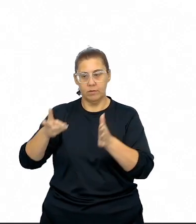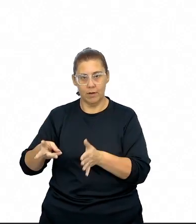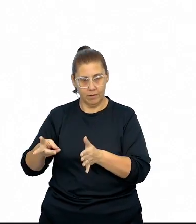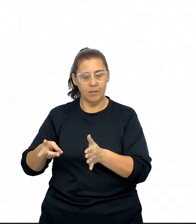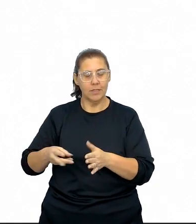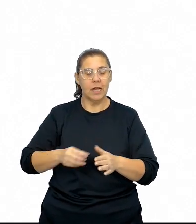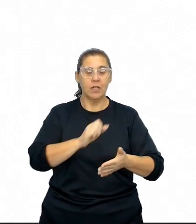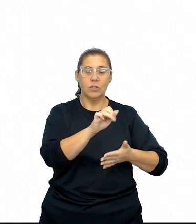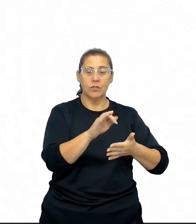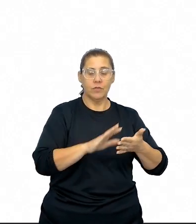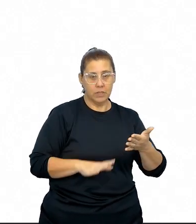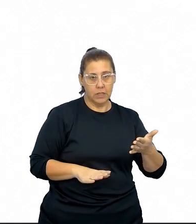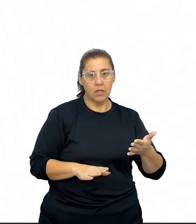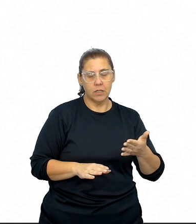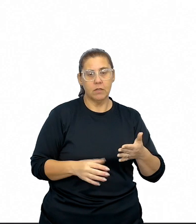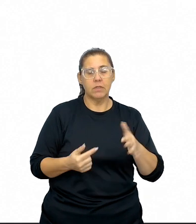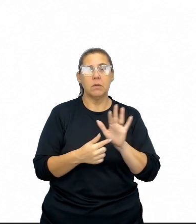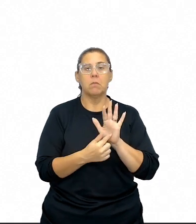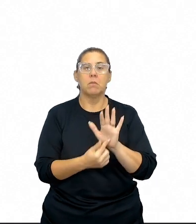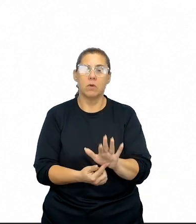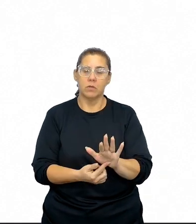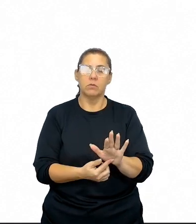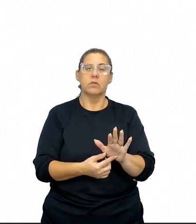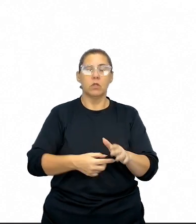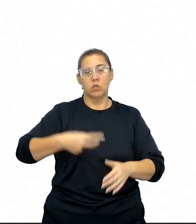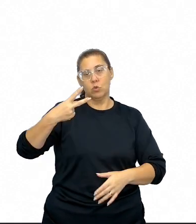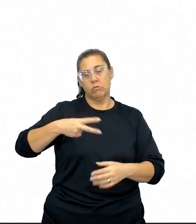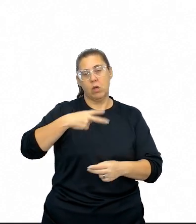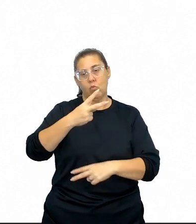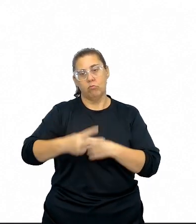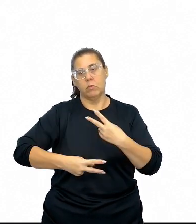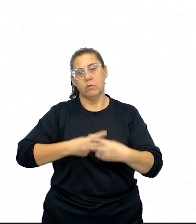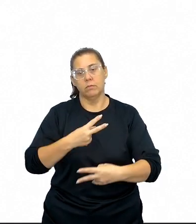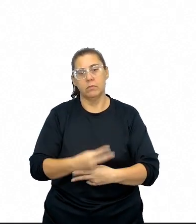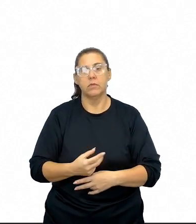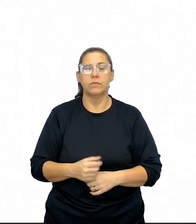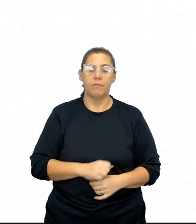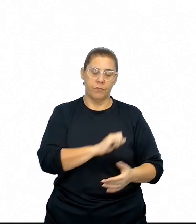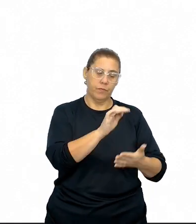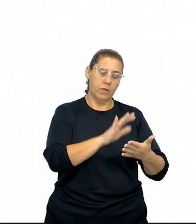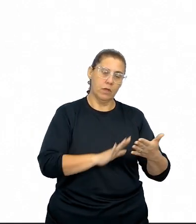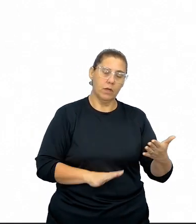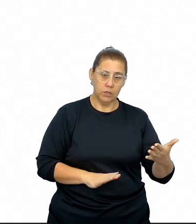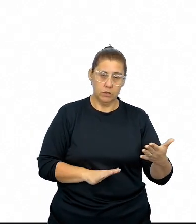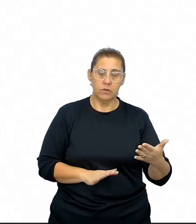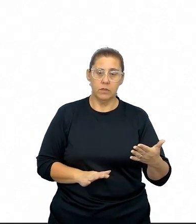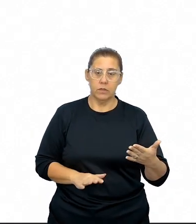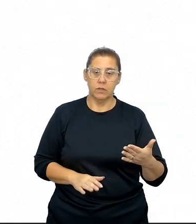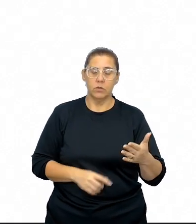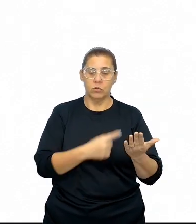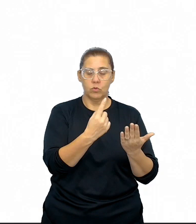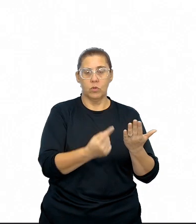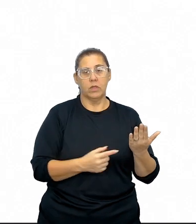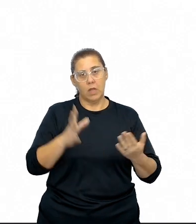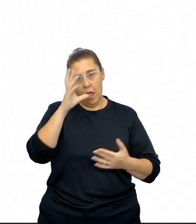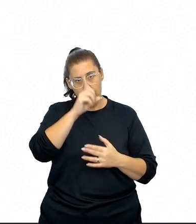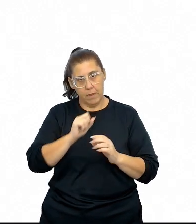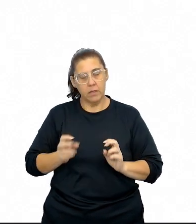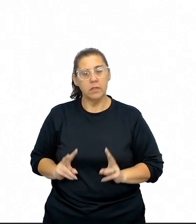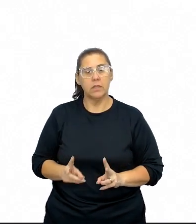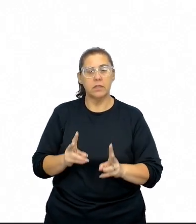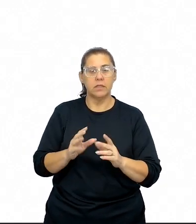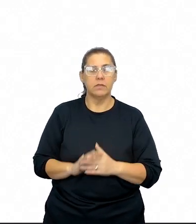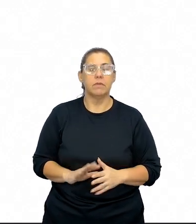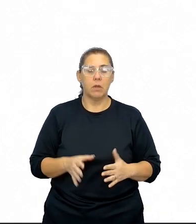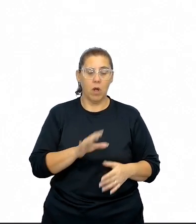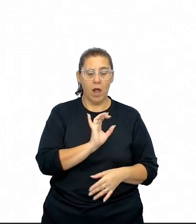atividades previstas para serem aplicadas no segundo bimestre. Né, atividades estas do Caderno Aprender Sempre. Então,